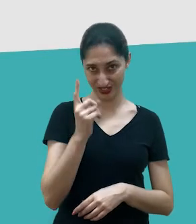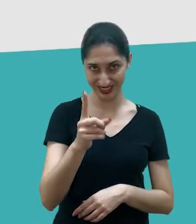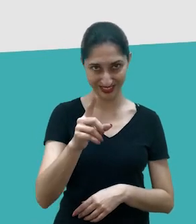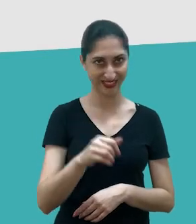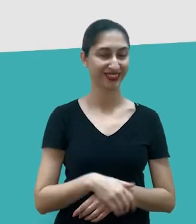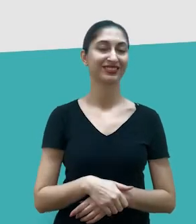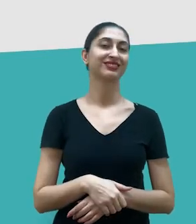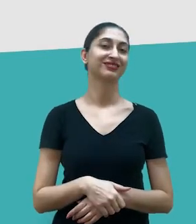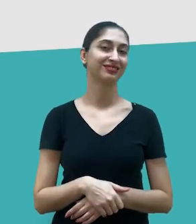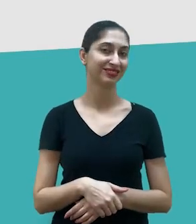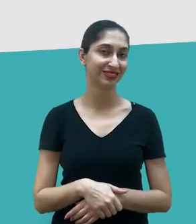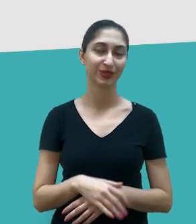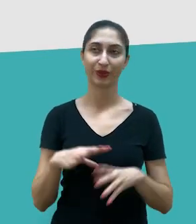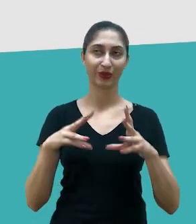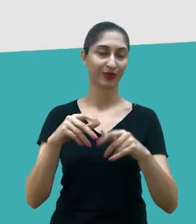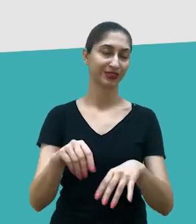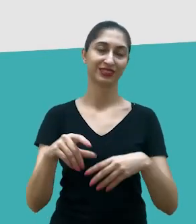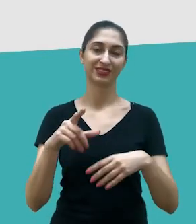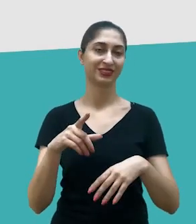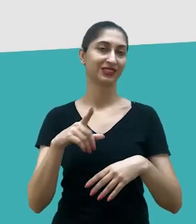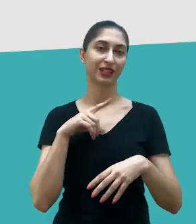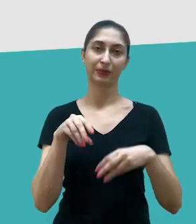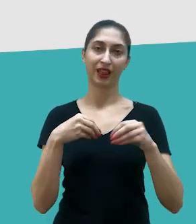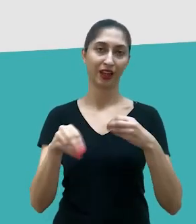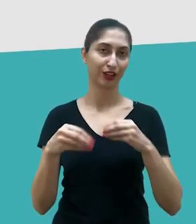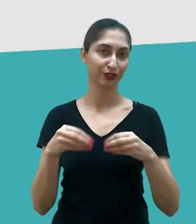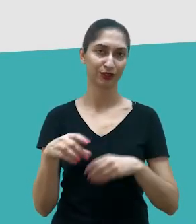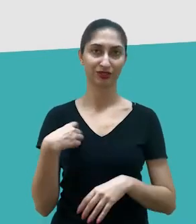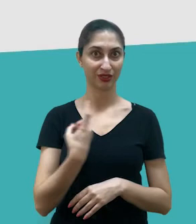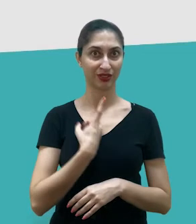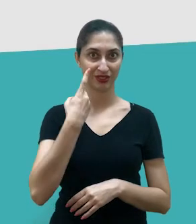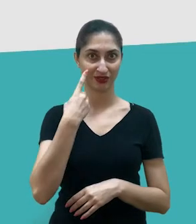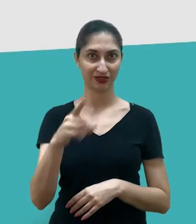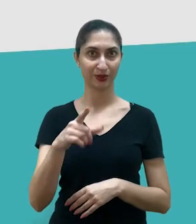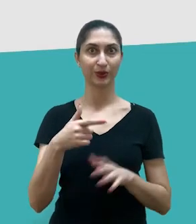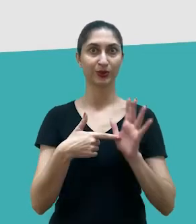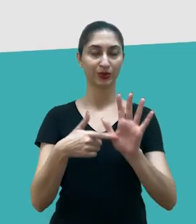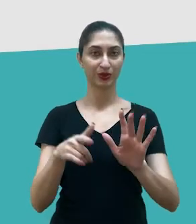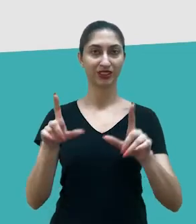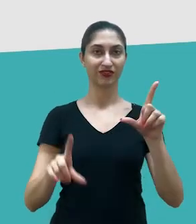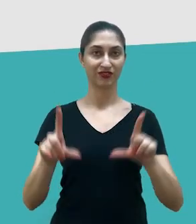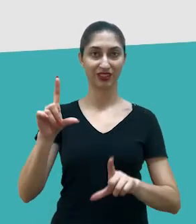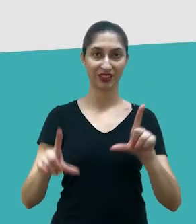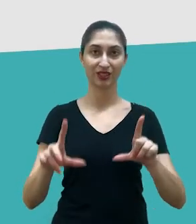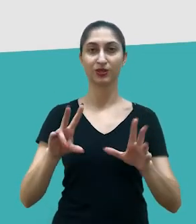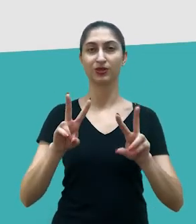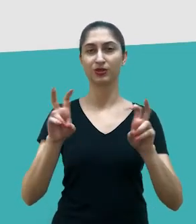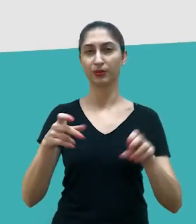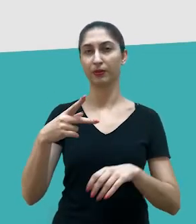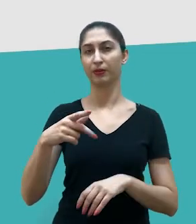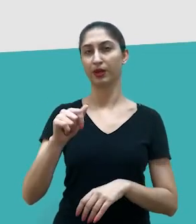muitos, os embutidos todos têm plástico, né? A gente viu o escândalo aí, passou até no Fantástico, do papelão